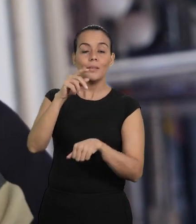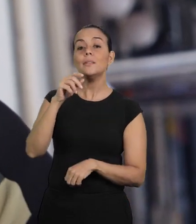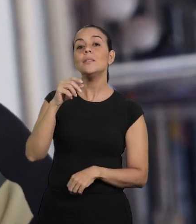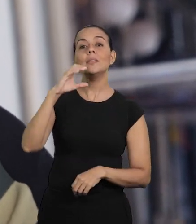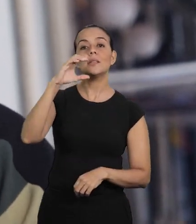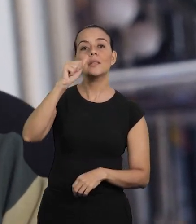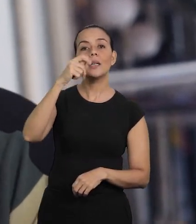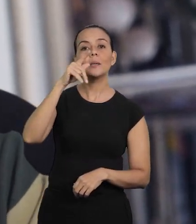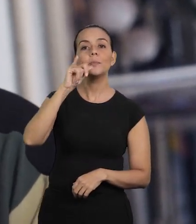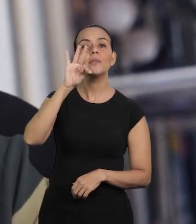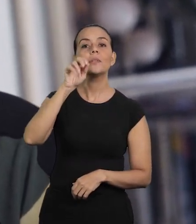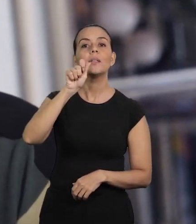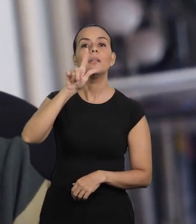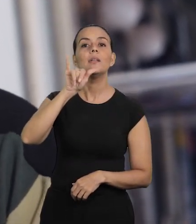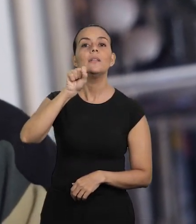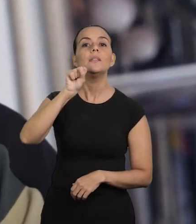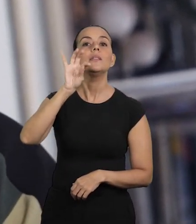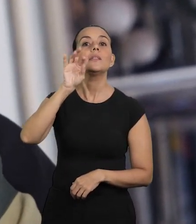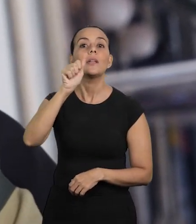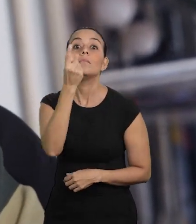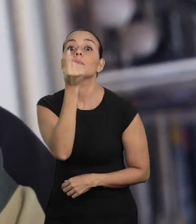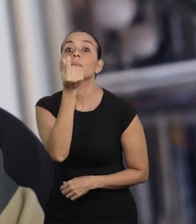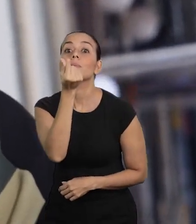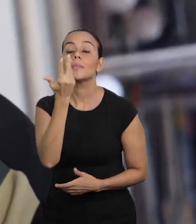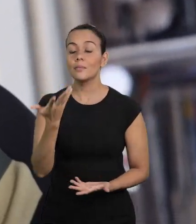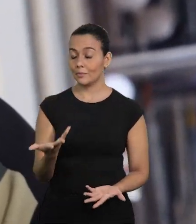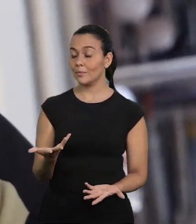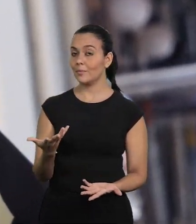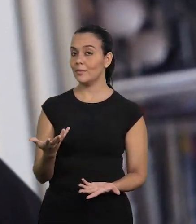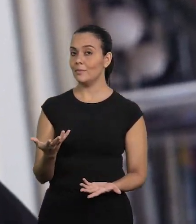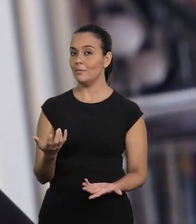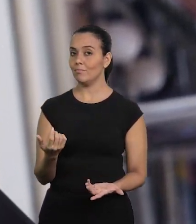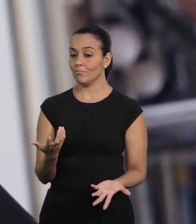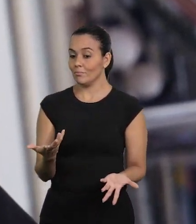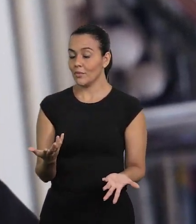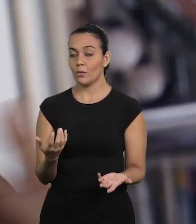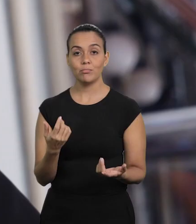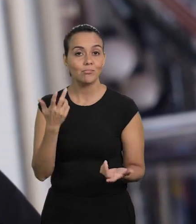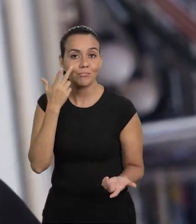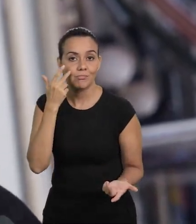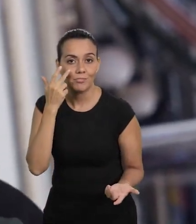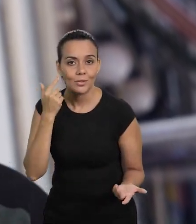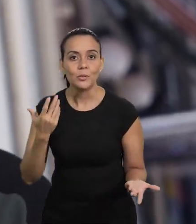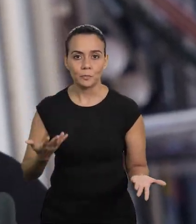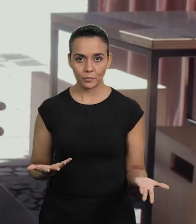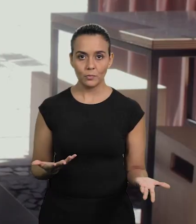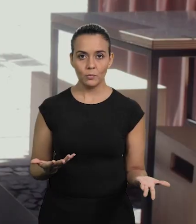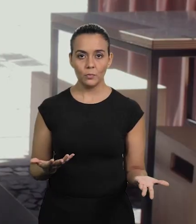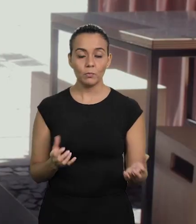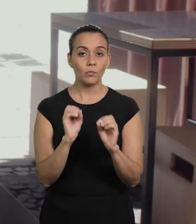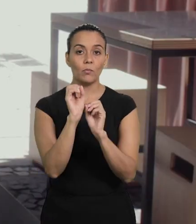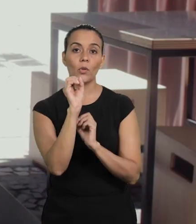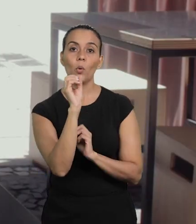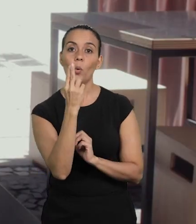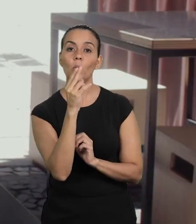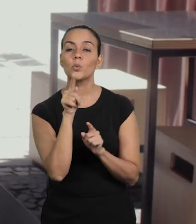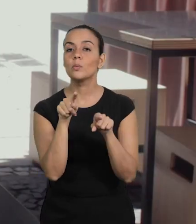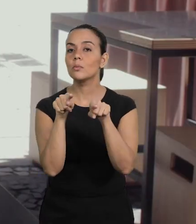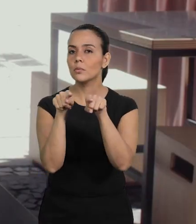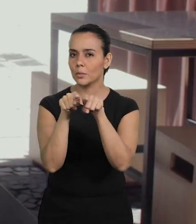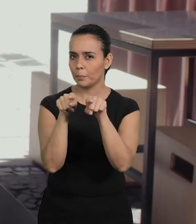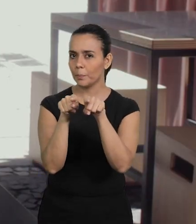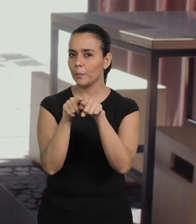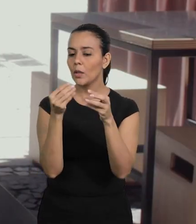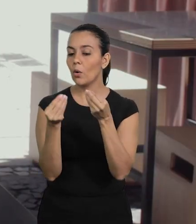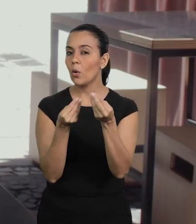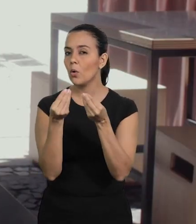sociedade como um todo, tem total direito de exigir que você devolva isso de alguma maneira. Pode ser em outra moeda, né? Mas isso precisa